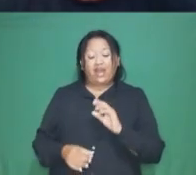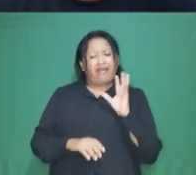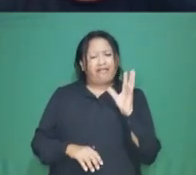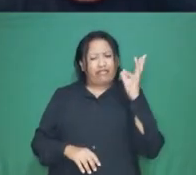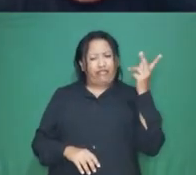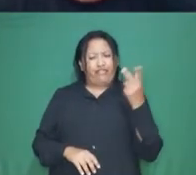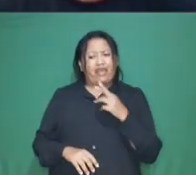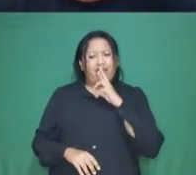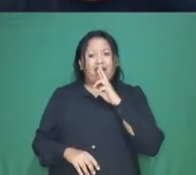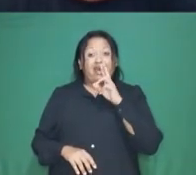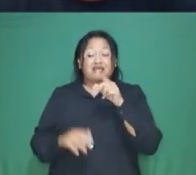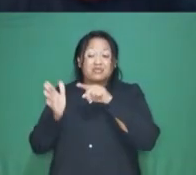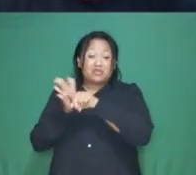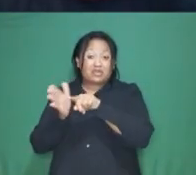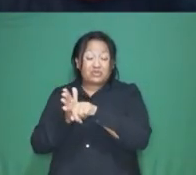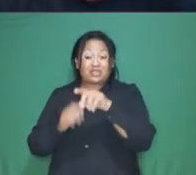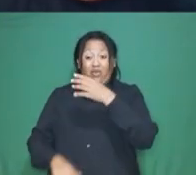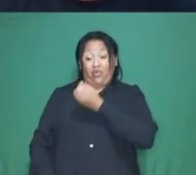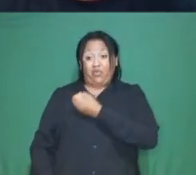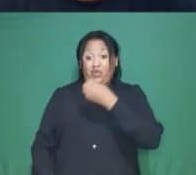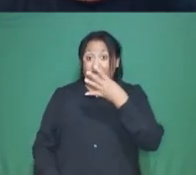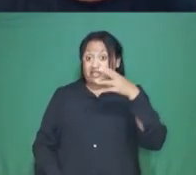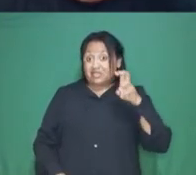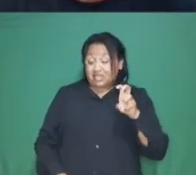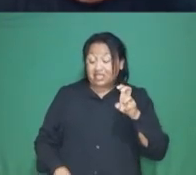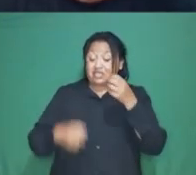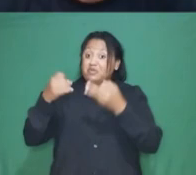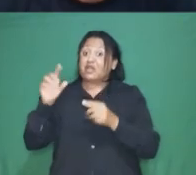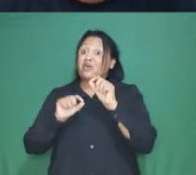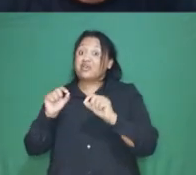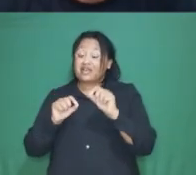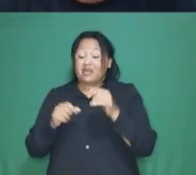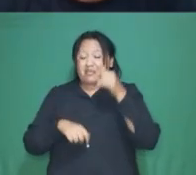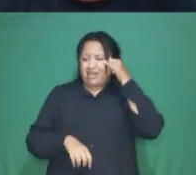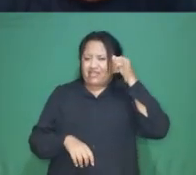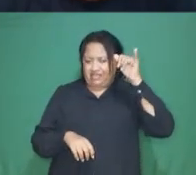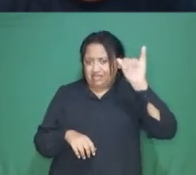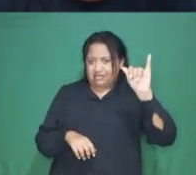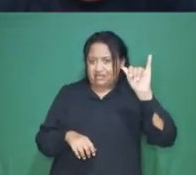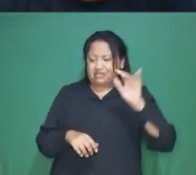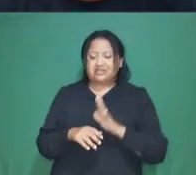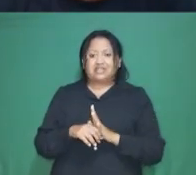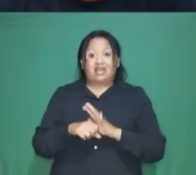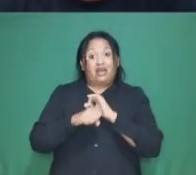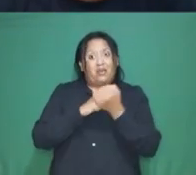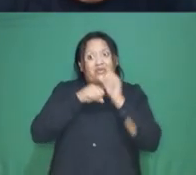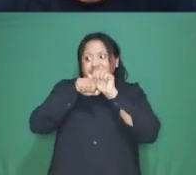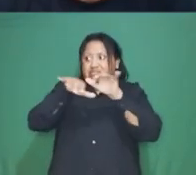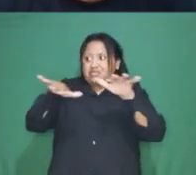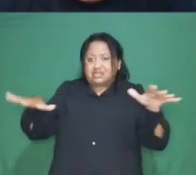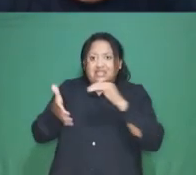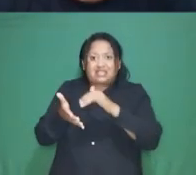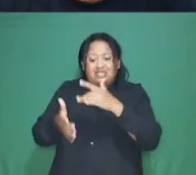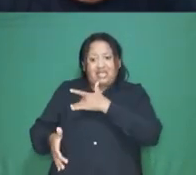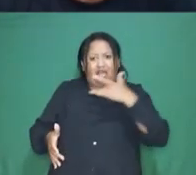resolução do item 45 do simulado e no item 45 diz o seguinte para evitar uma epidemia a